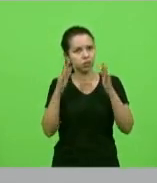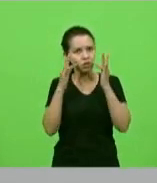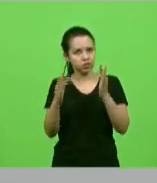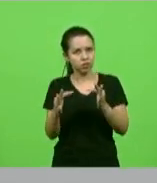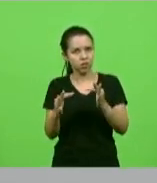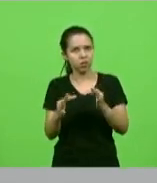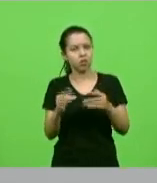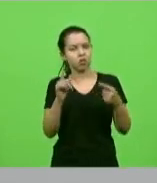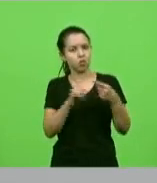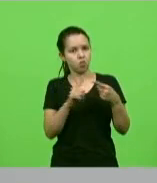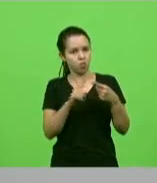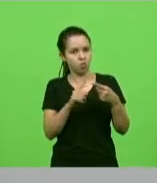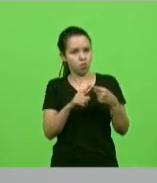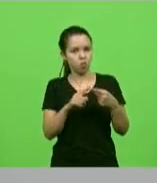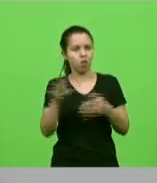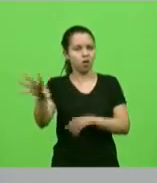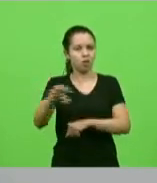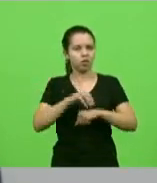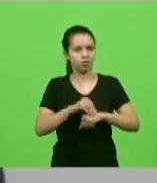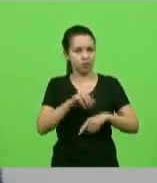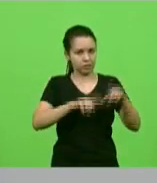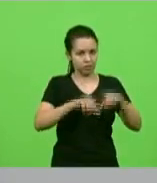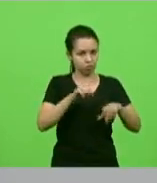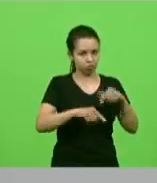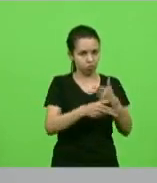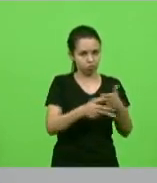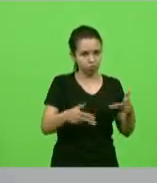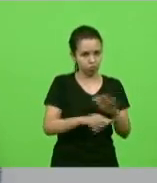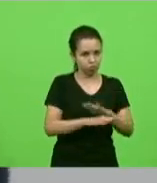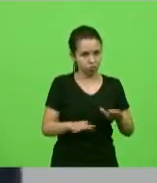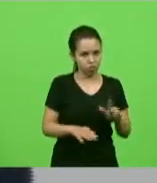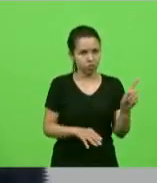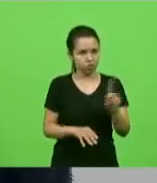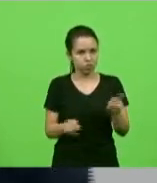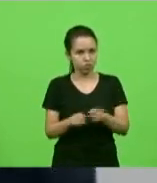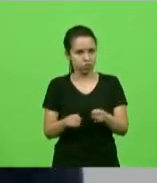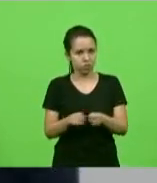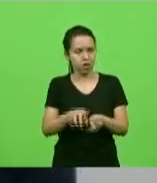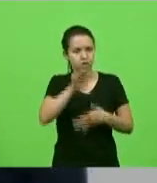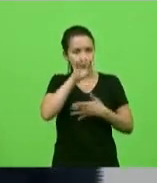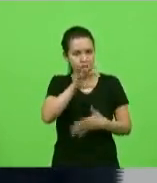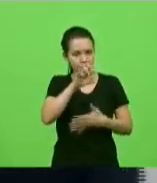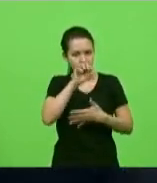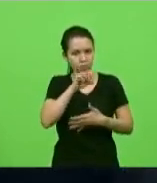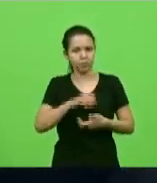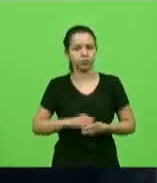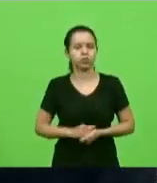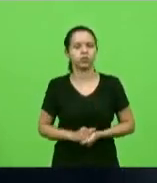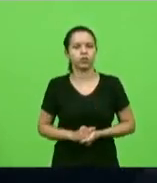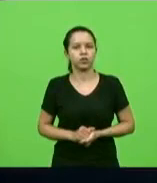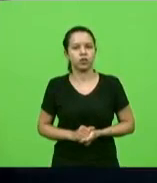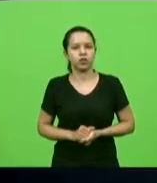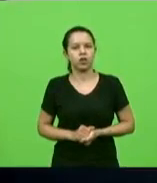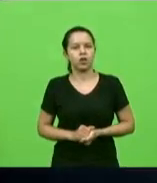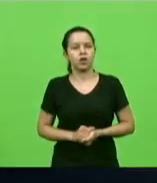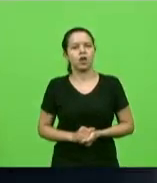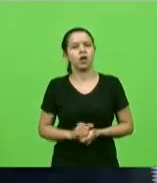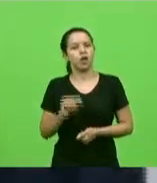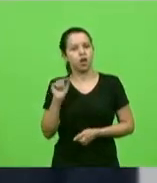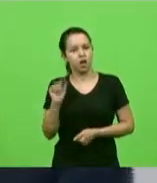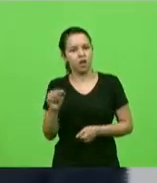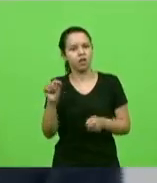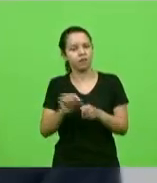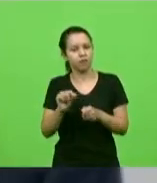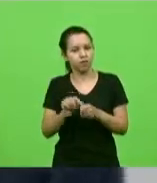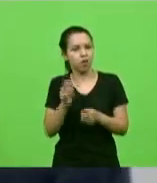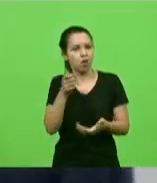Um, referência não só a insumos, mas também a respiradores. Dois, referência de que teria sido feita